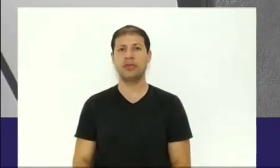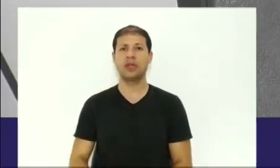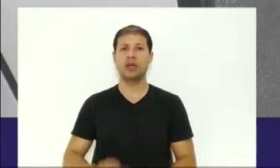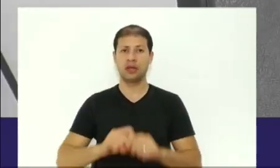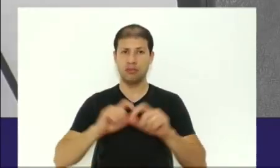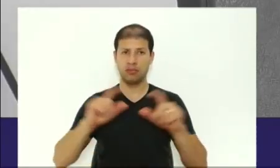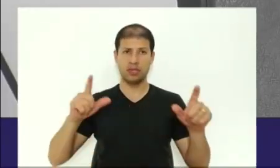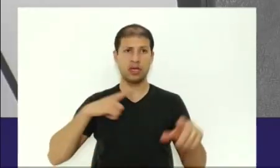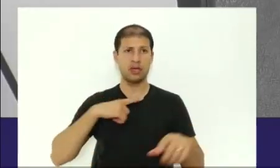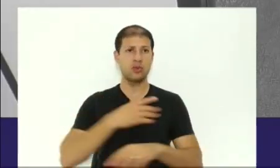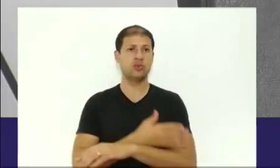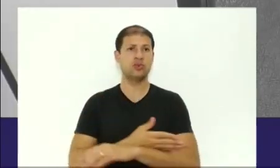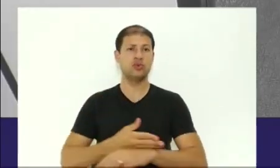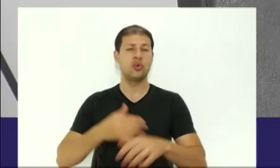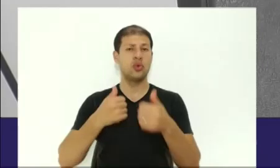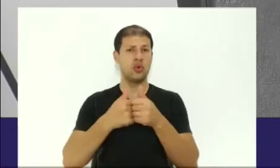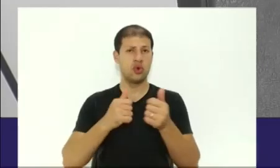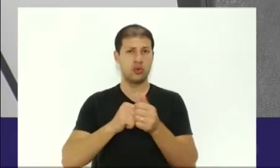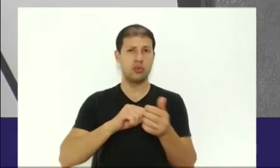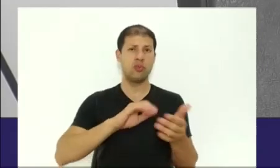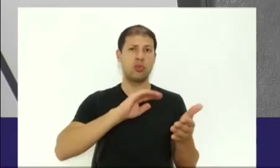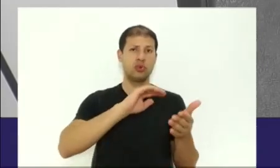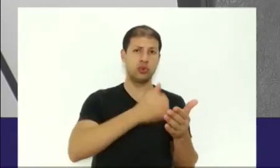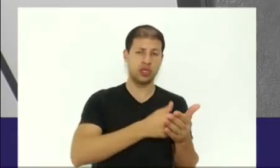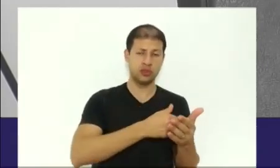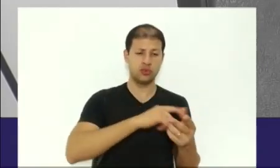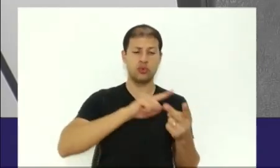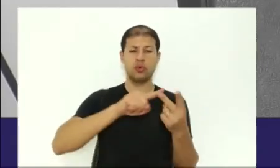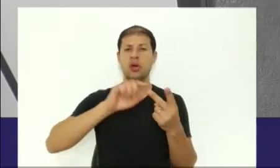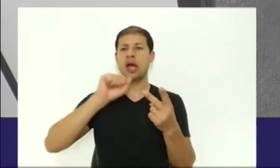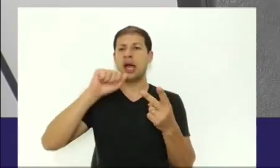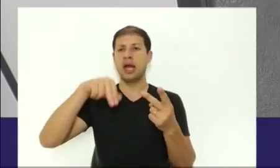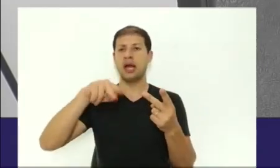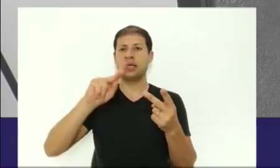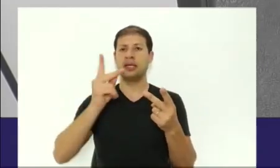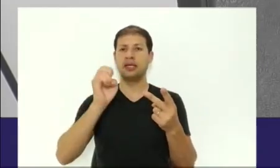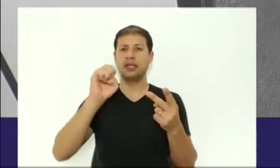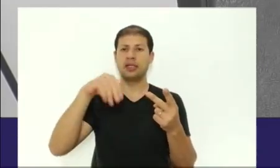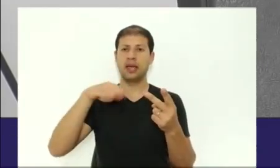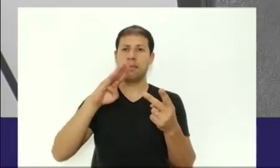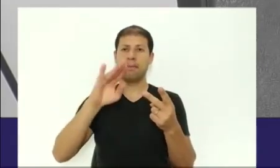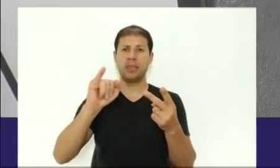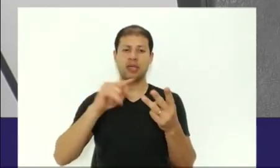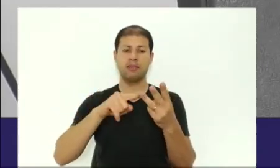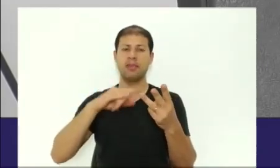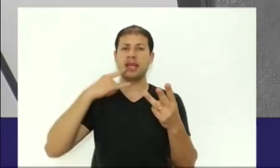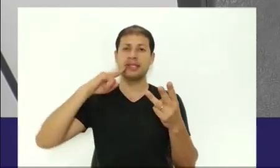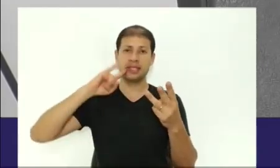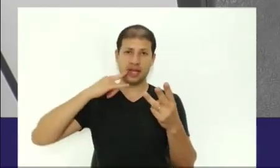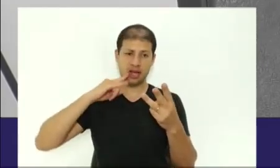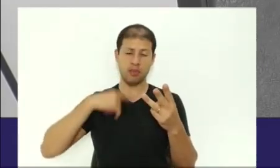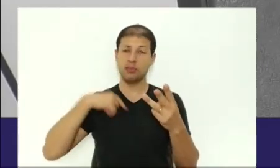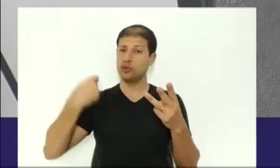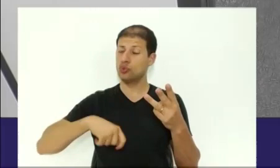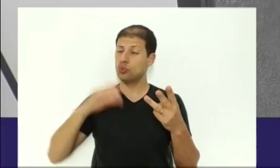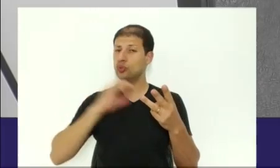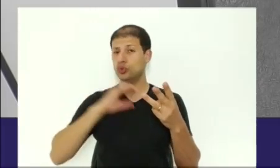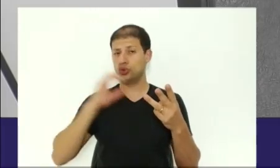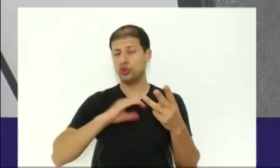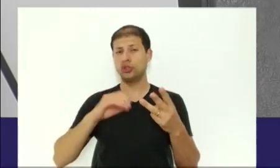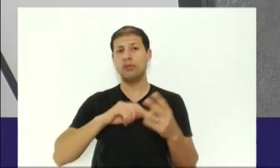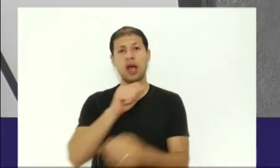tradicional linha de ônibus Botucatu, Anhembi, Piracicaba continua sendo importante e uma necessidade urgente para